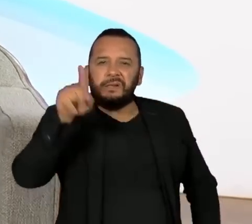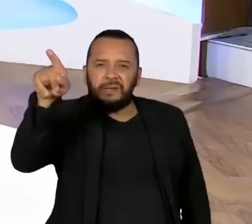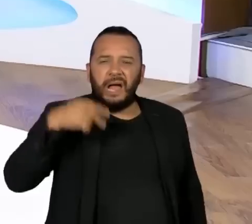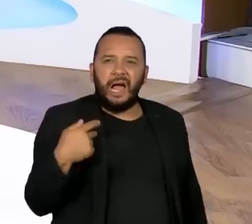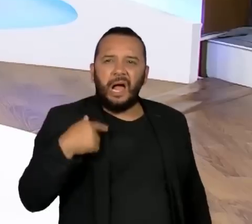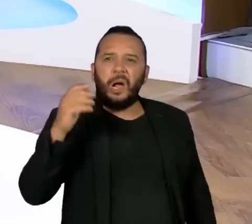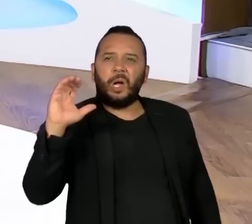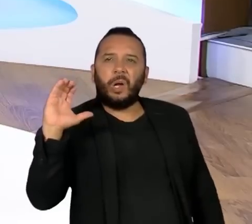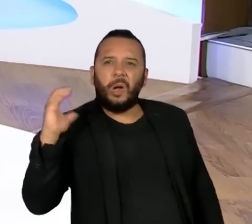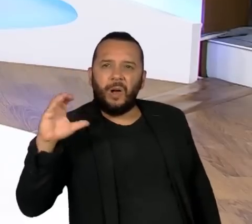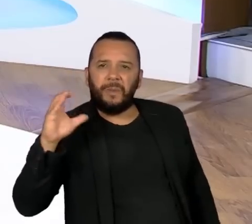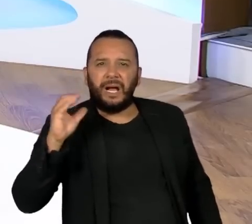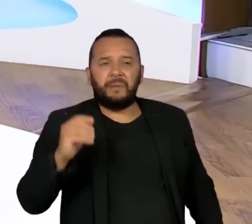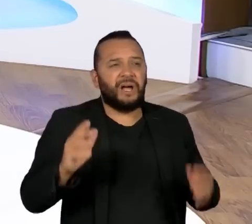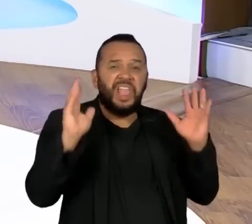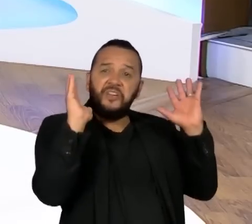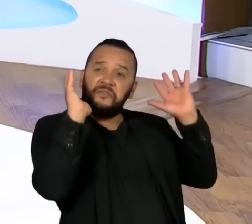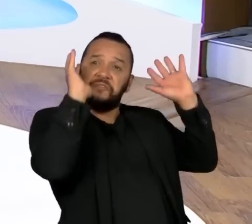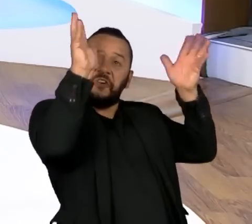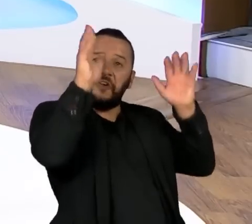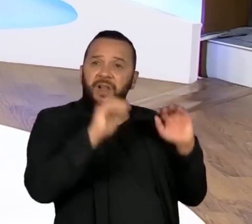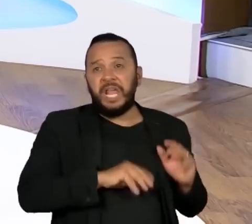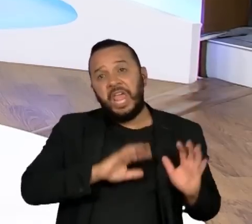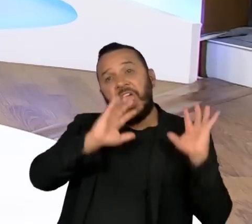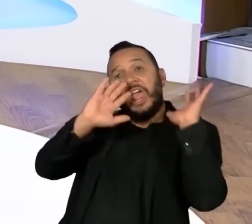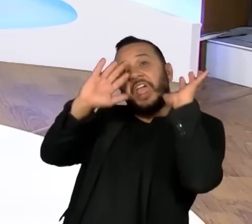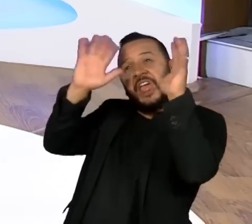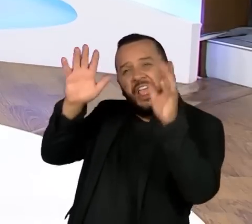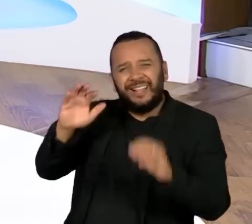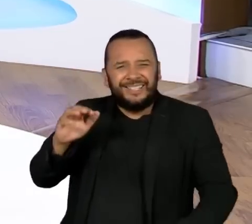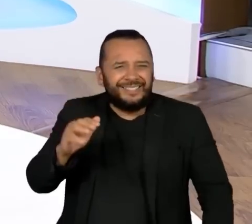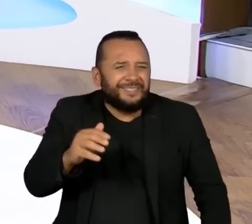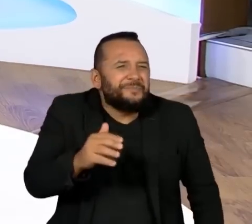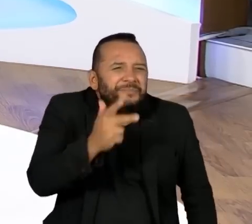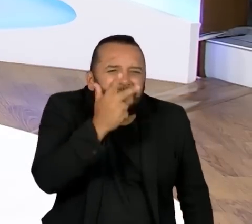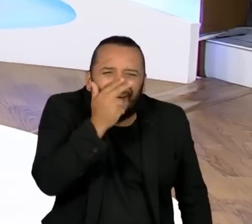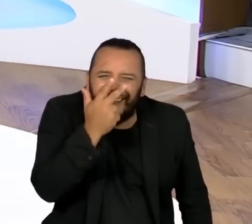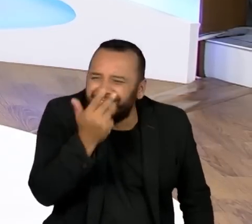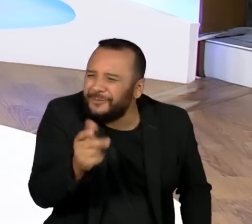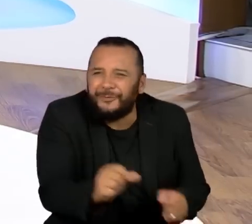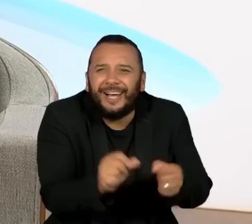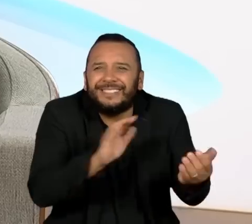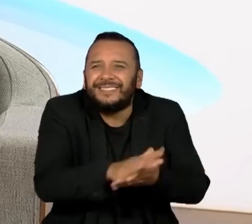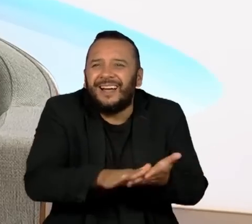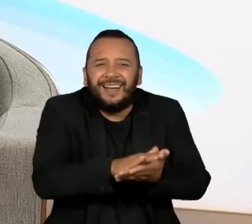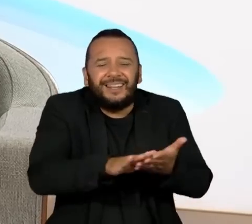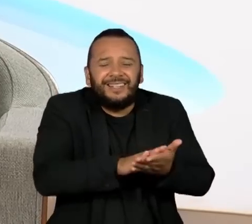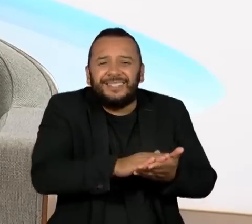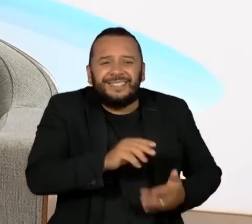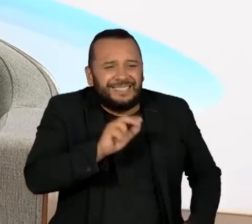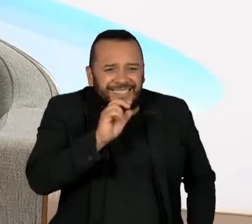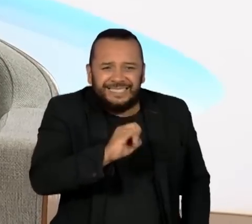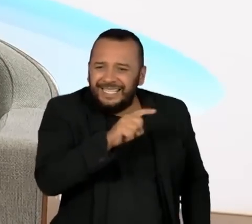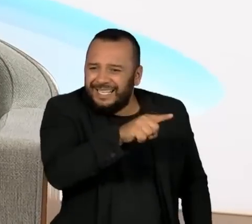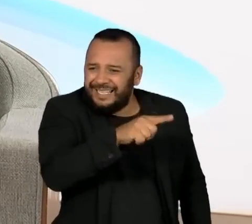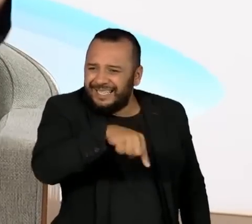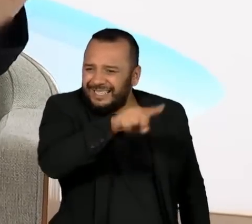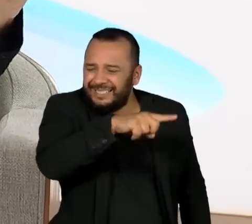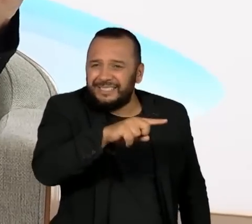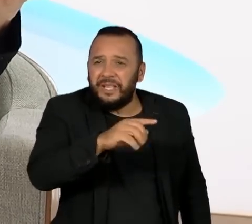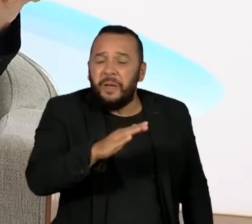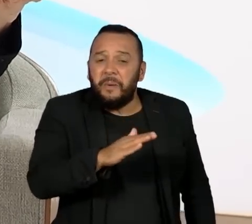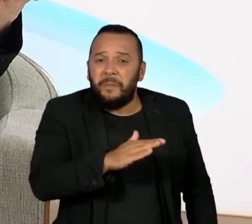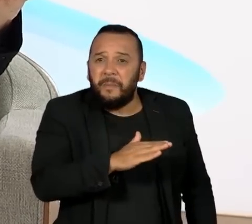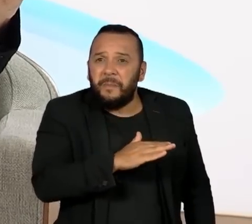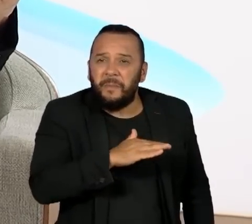Jogando vôlei. Que jogam vôlei, que não tem... E que, diante da morte, a vida deles